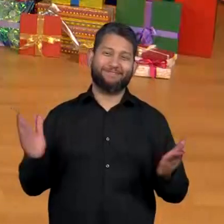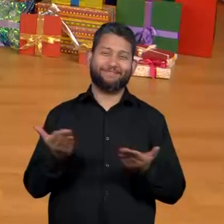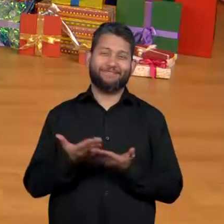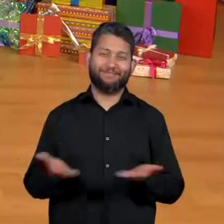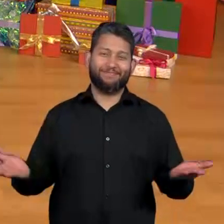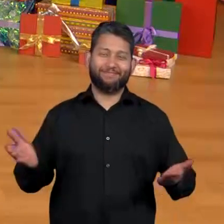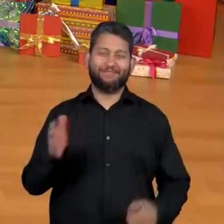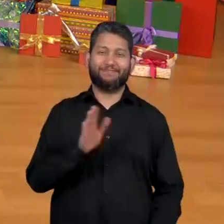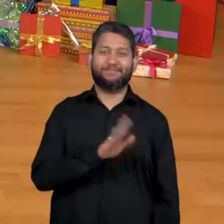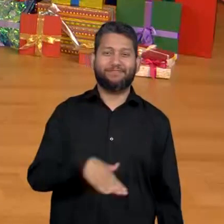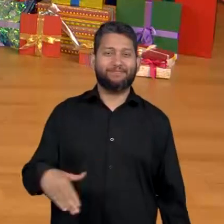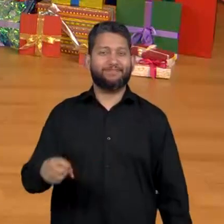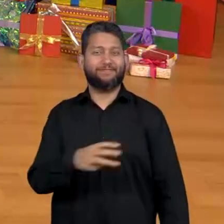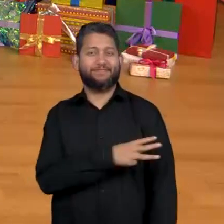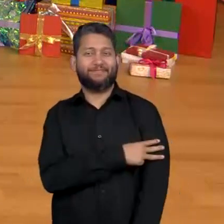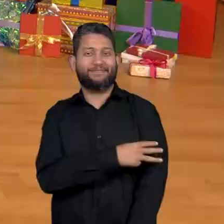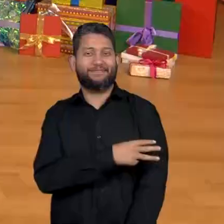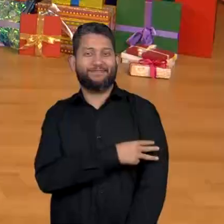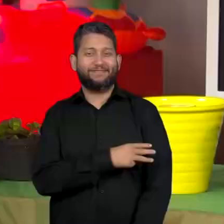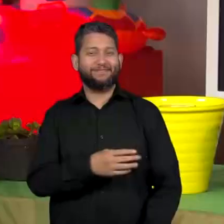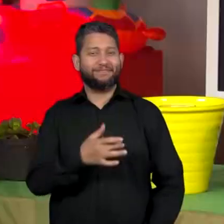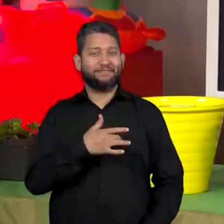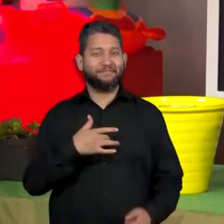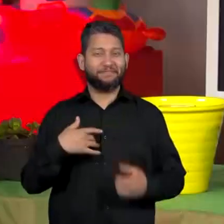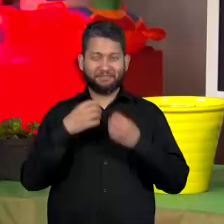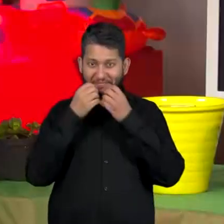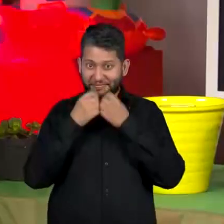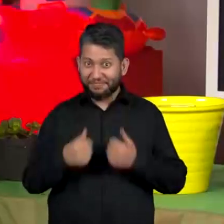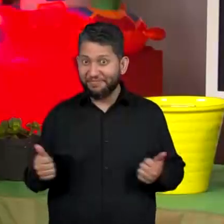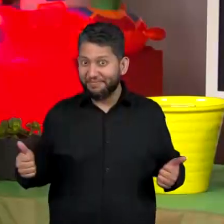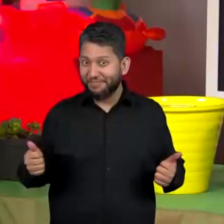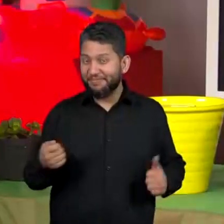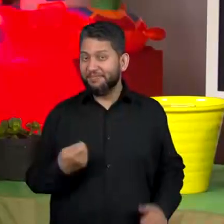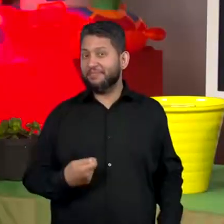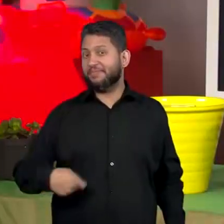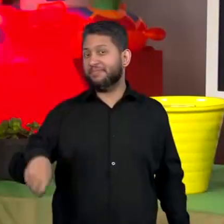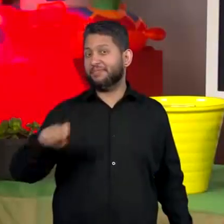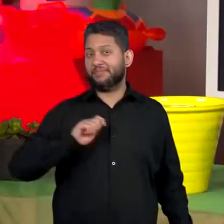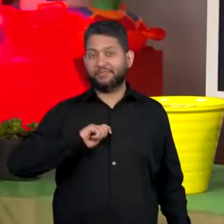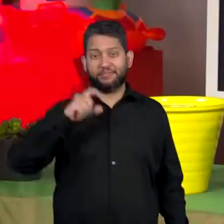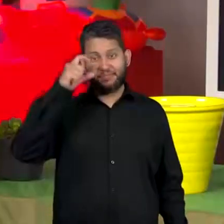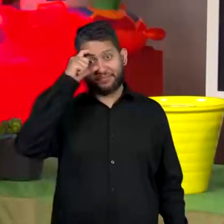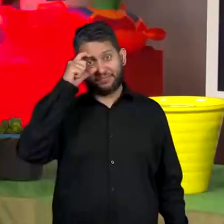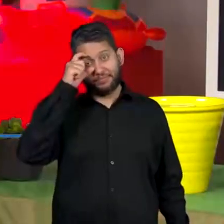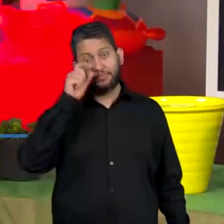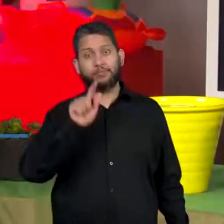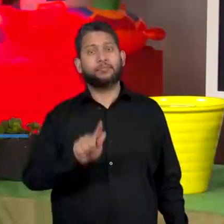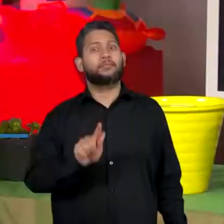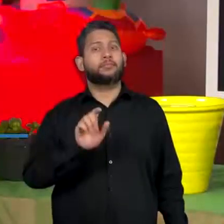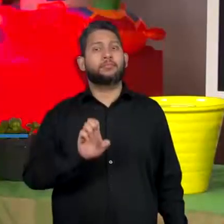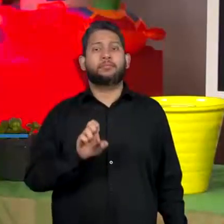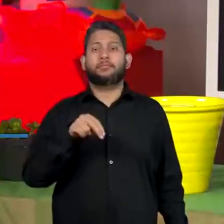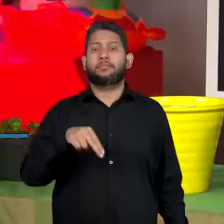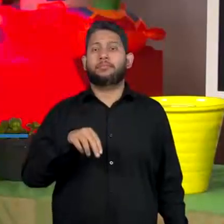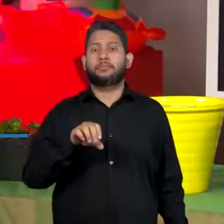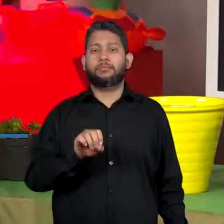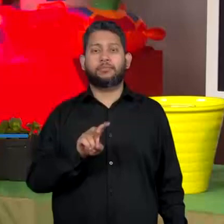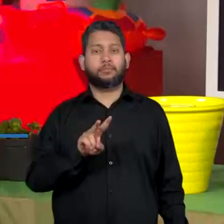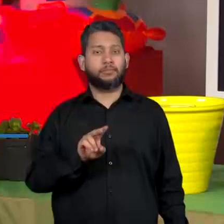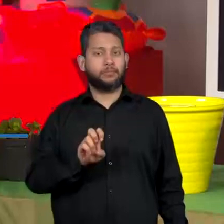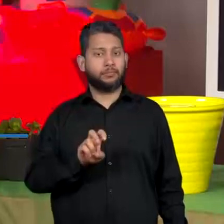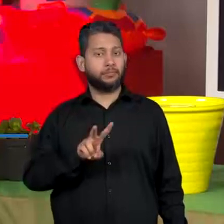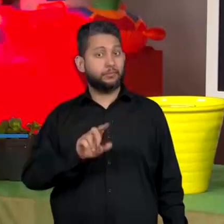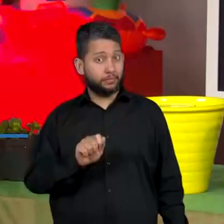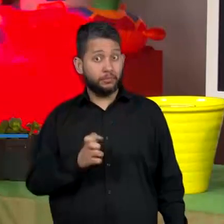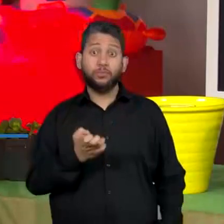estudantes do terceiro ano, tudo bem com vocês? Eu sou a professora Genoveva Alves, estou aqui para mais uma aula de ciências, isso